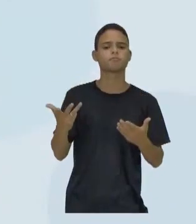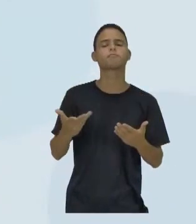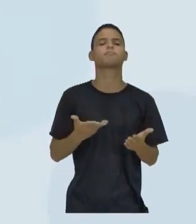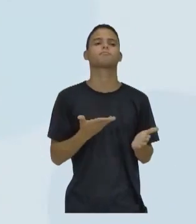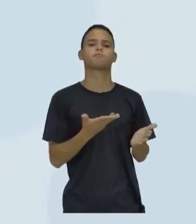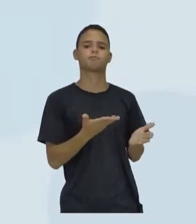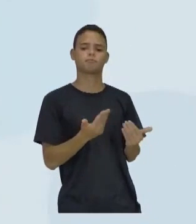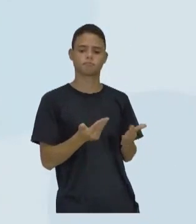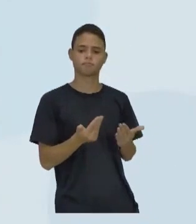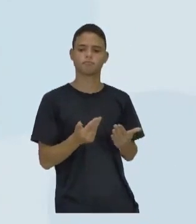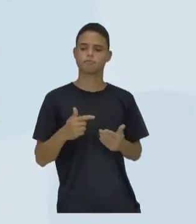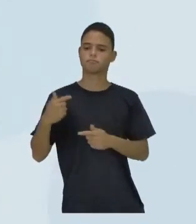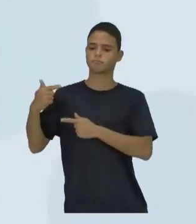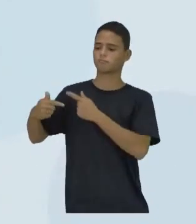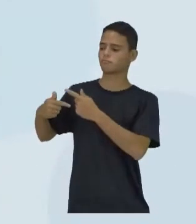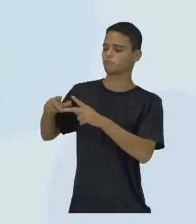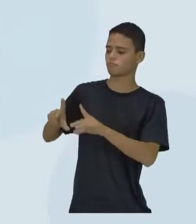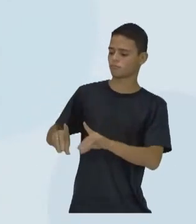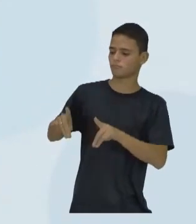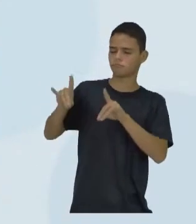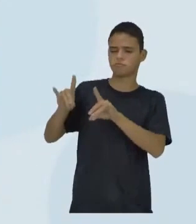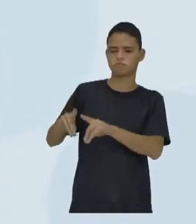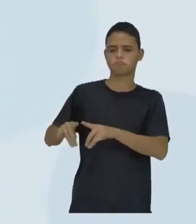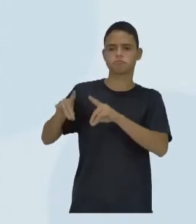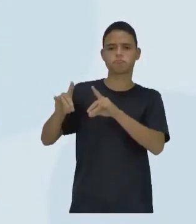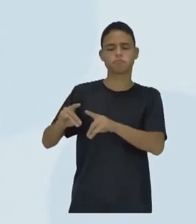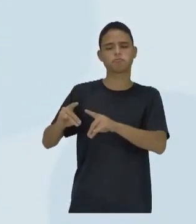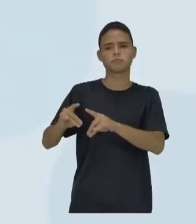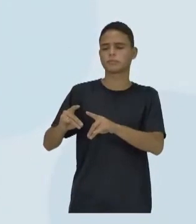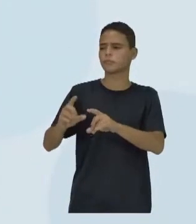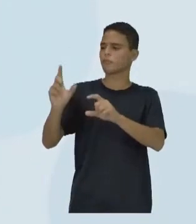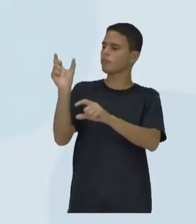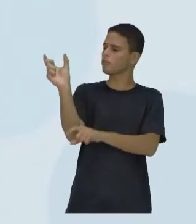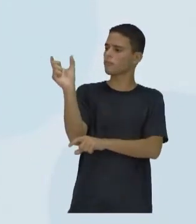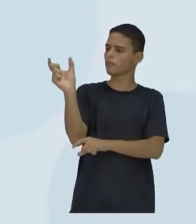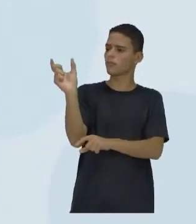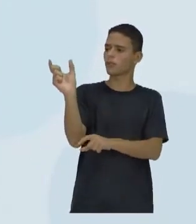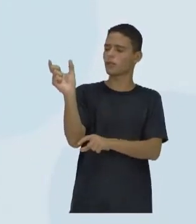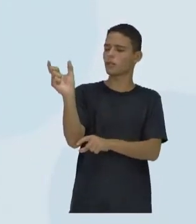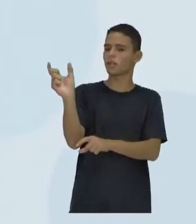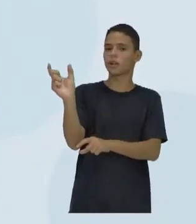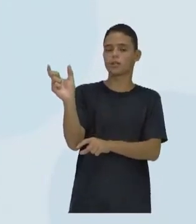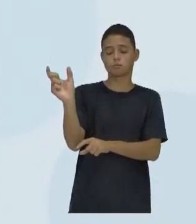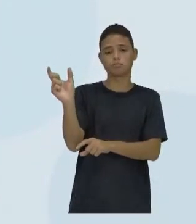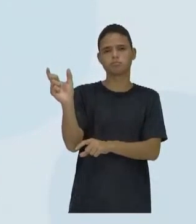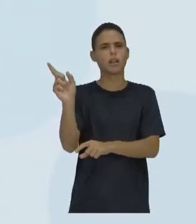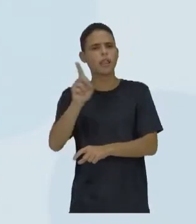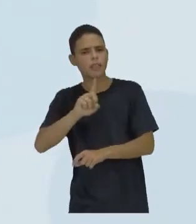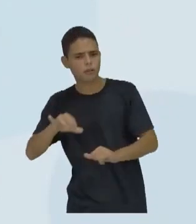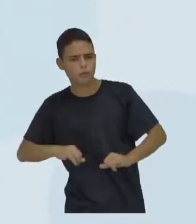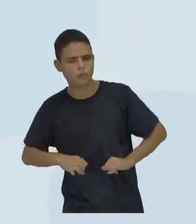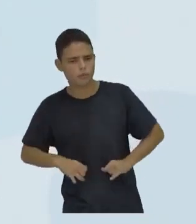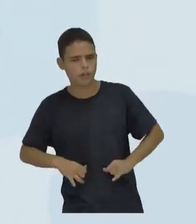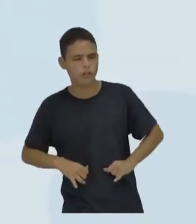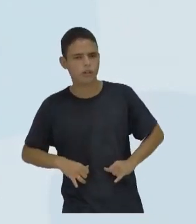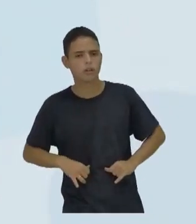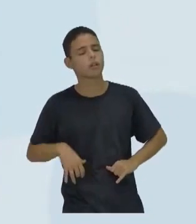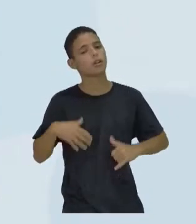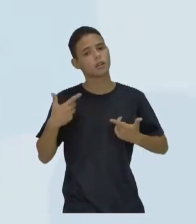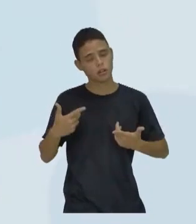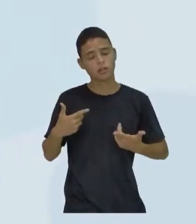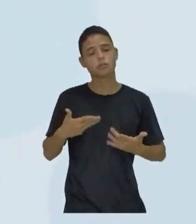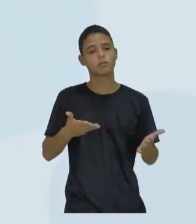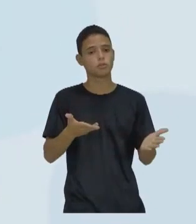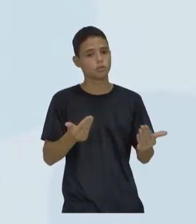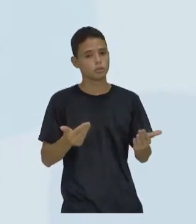da geração canguru. Basta eu não escrever a palavra. Né? Sofreram, não sofreram. Quem não sofreram? Os jovens da geração